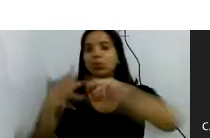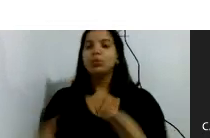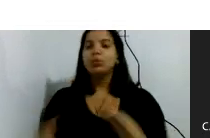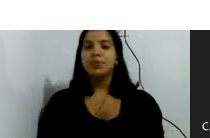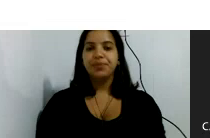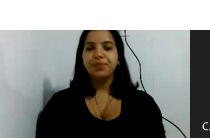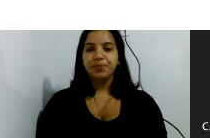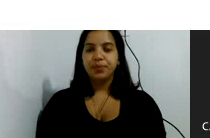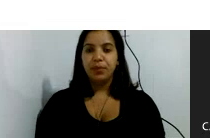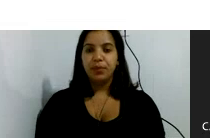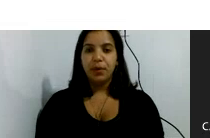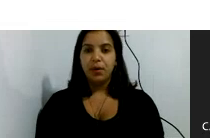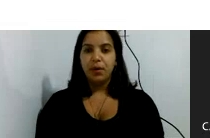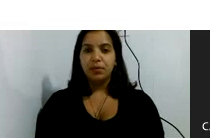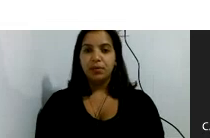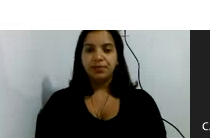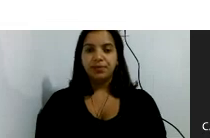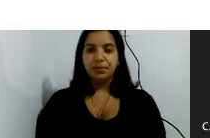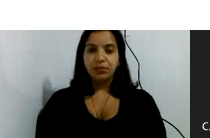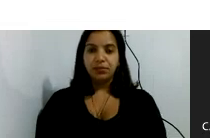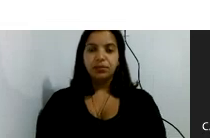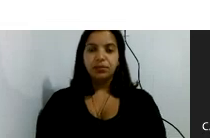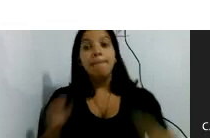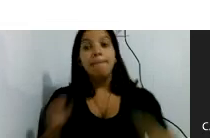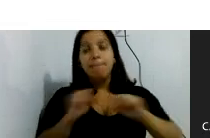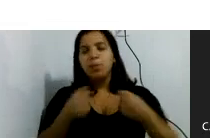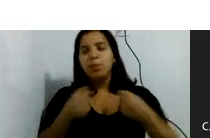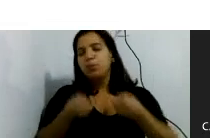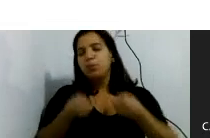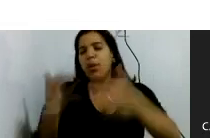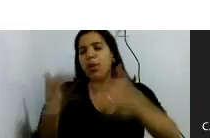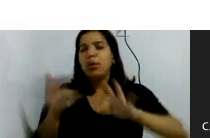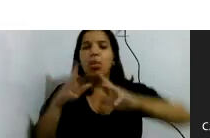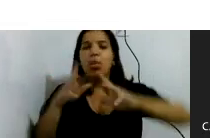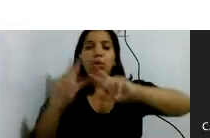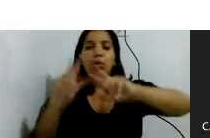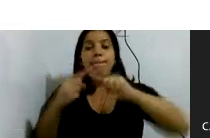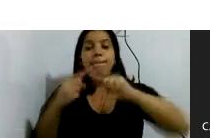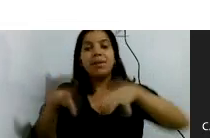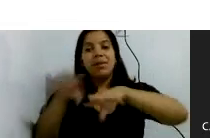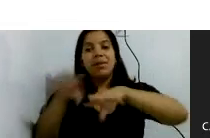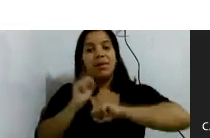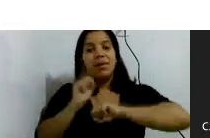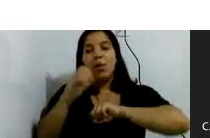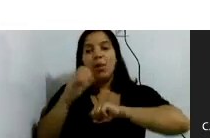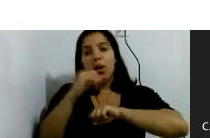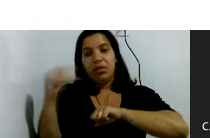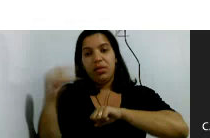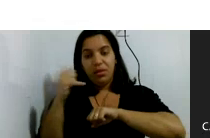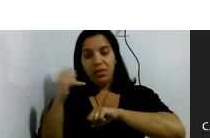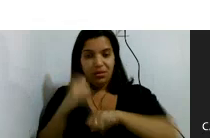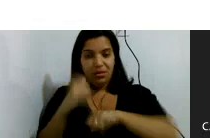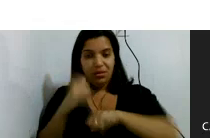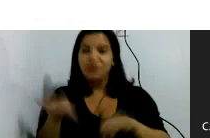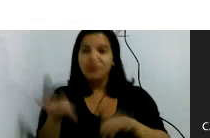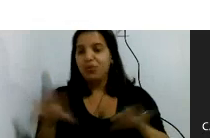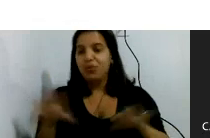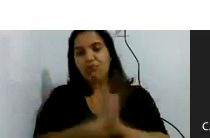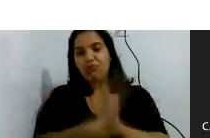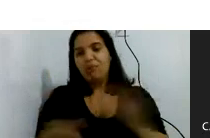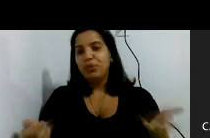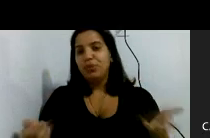é o doador universal, então ele pode doar para todos os tipos, mas ele só pode receber dele mesmo.